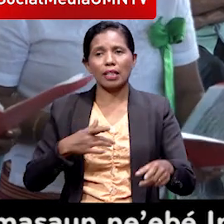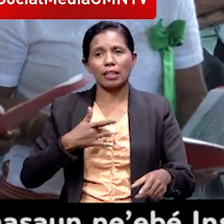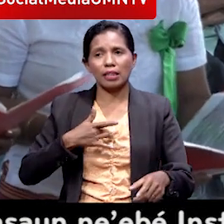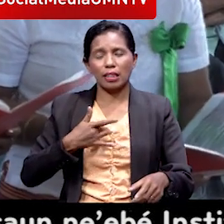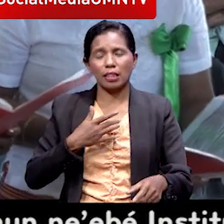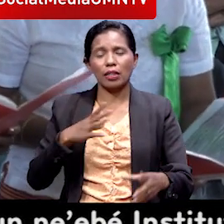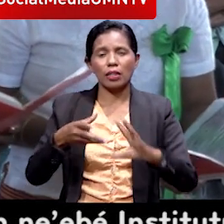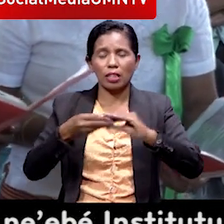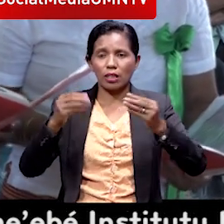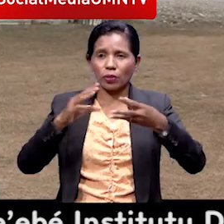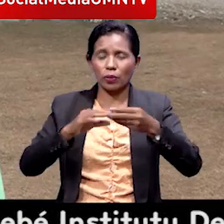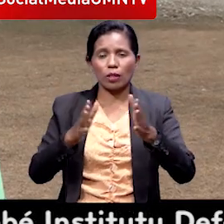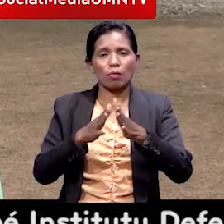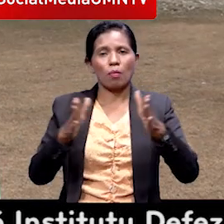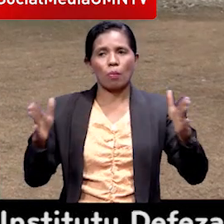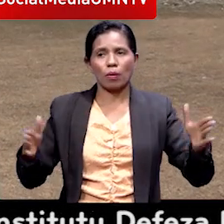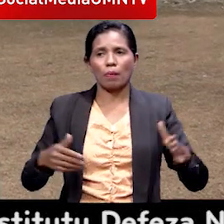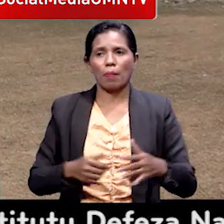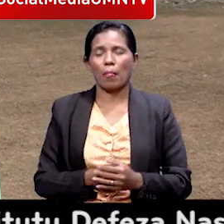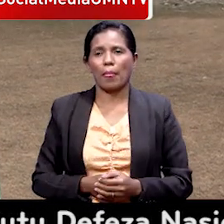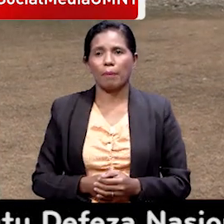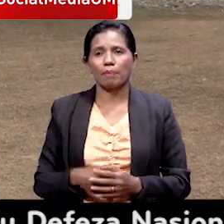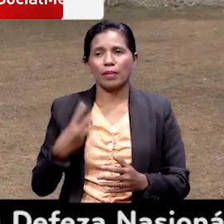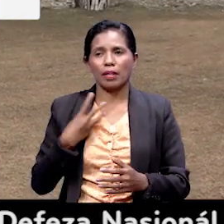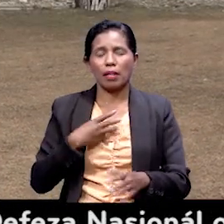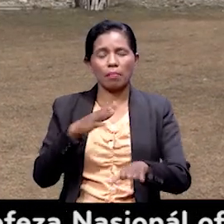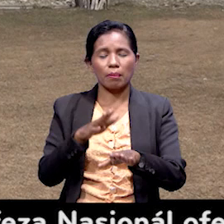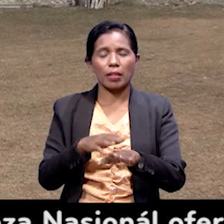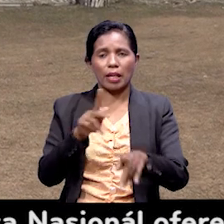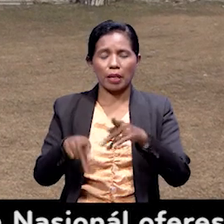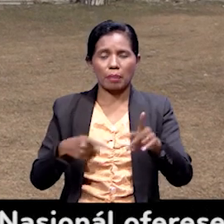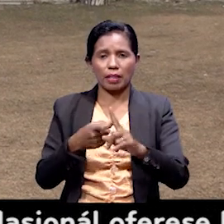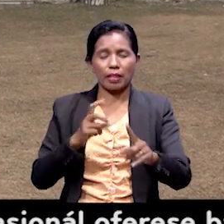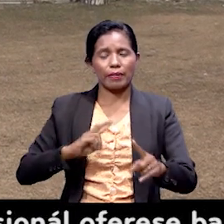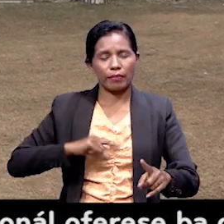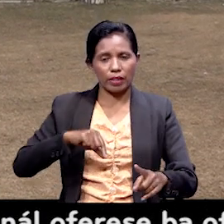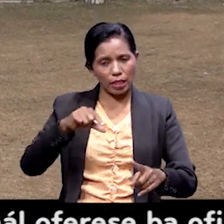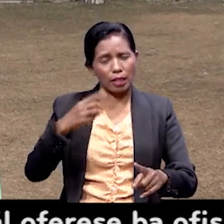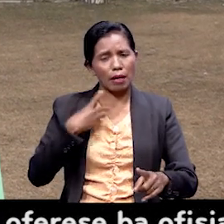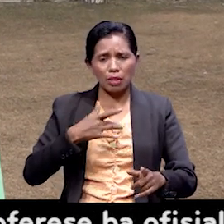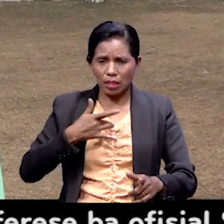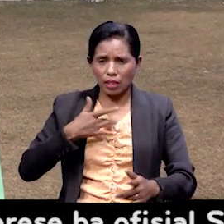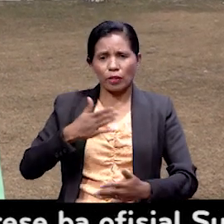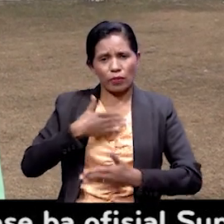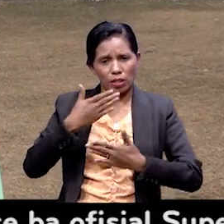historia bot iran. Ir fale ami kumdade Waimori hau ohin ami sente contente tebes